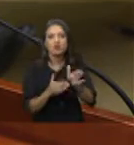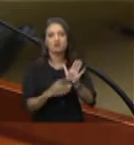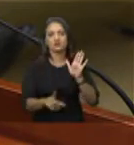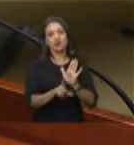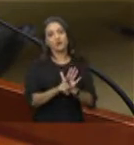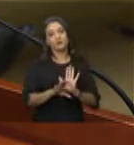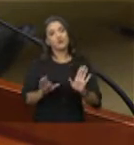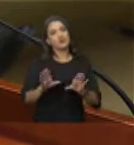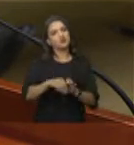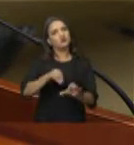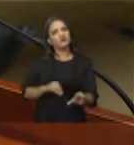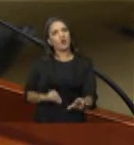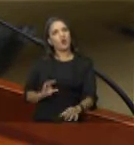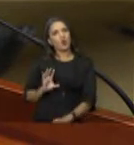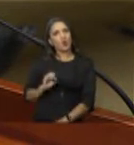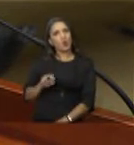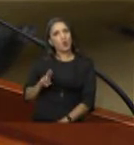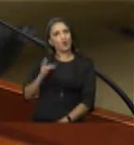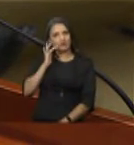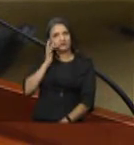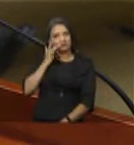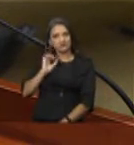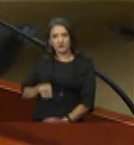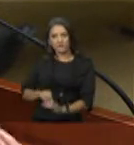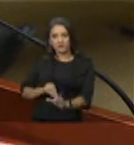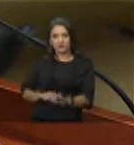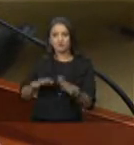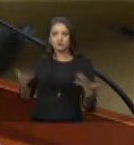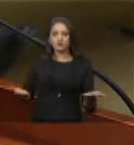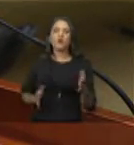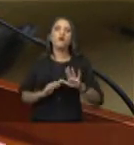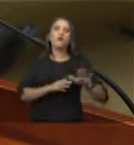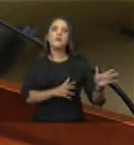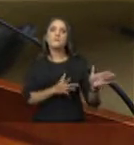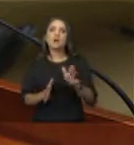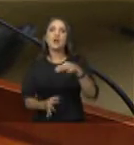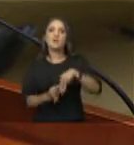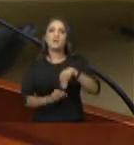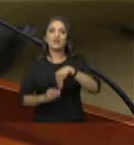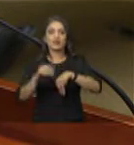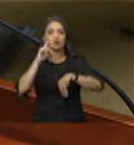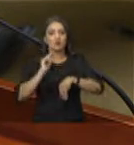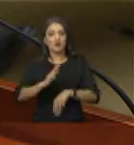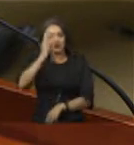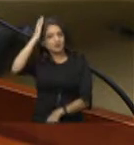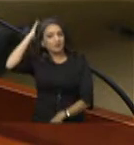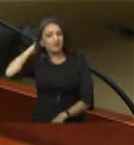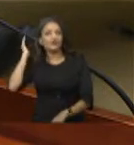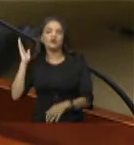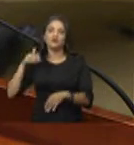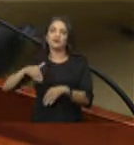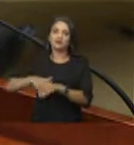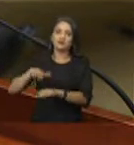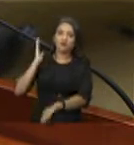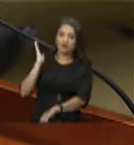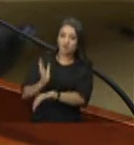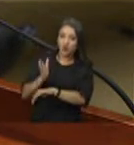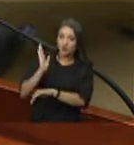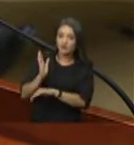exceto o ouro o ministro marco Aurélio como o voto vencido nesse recurso